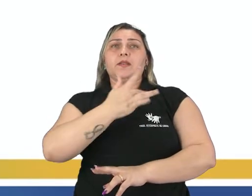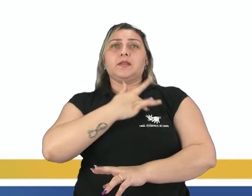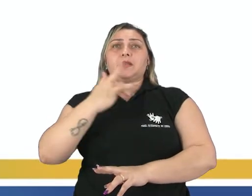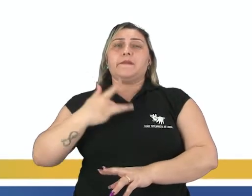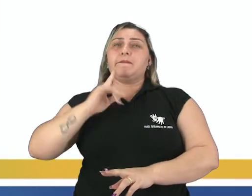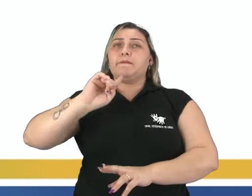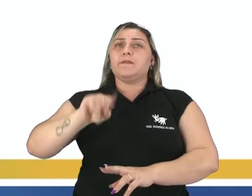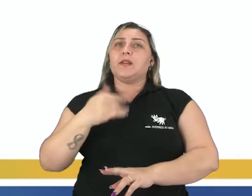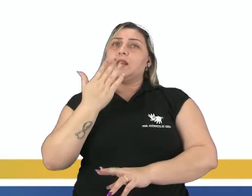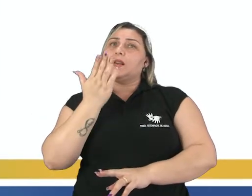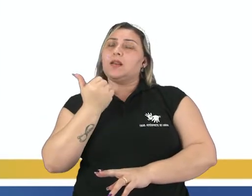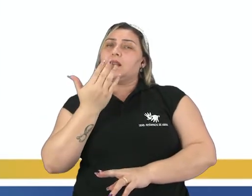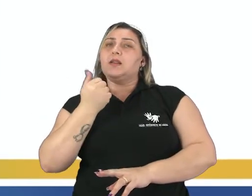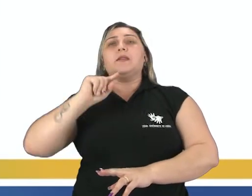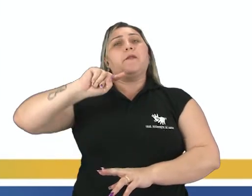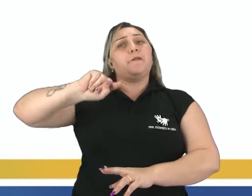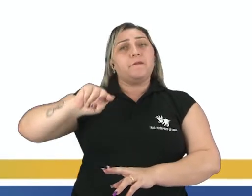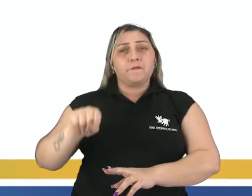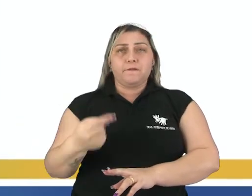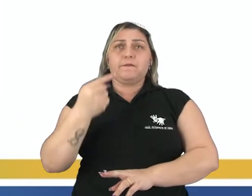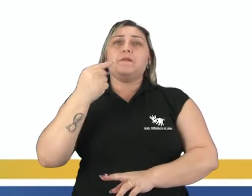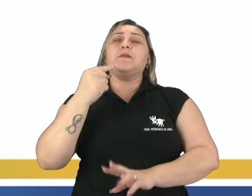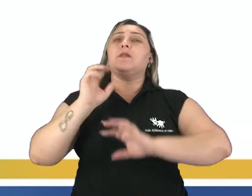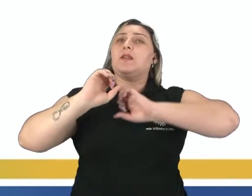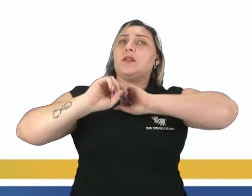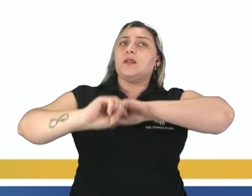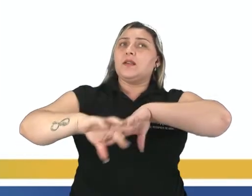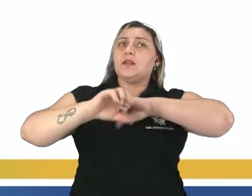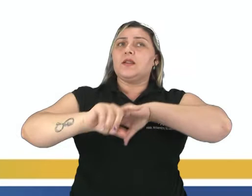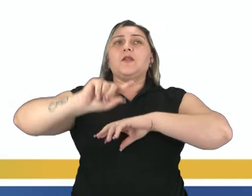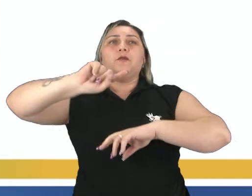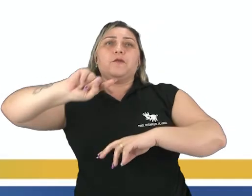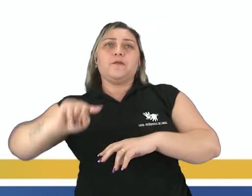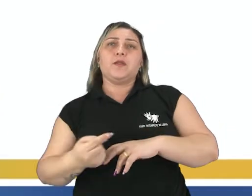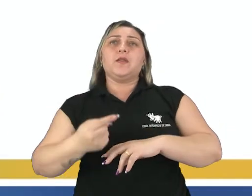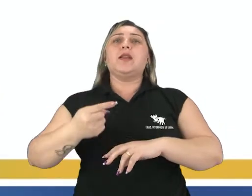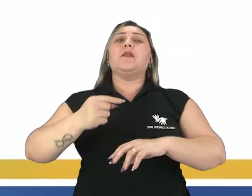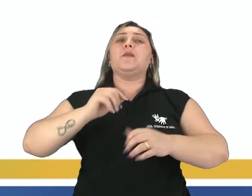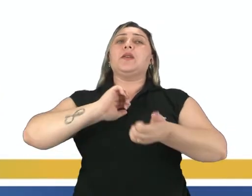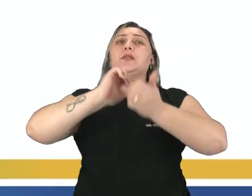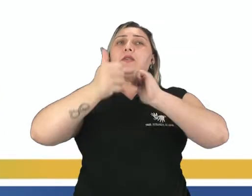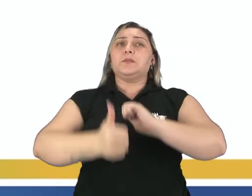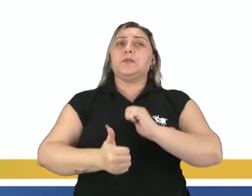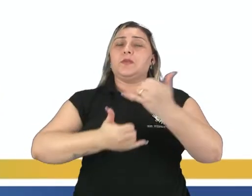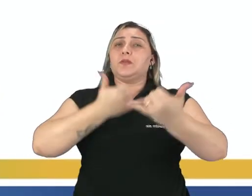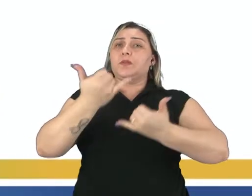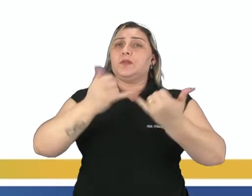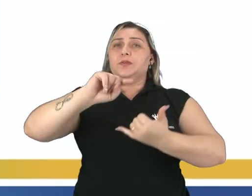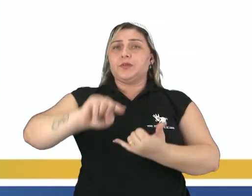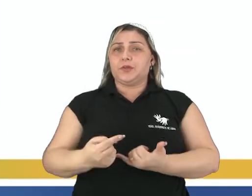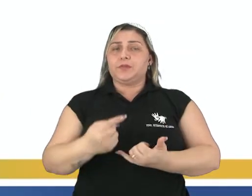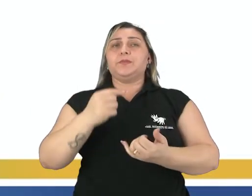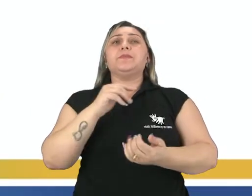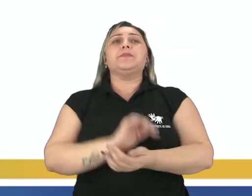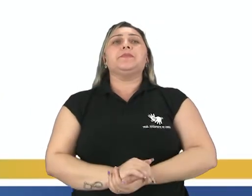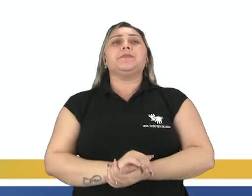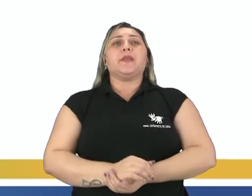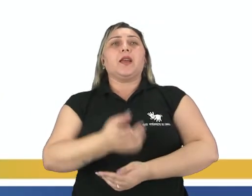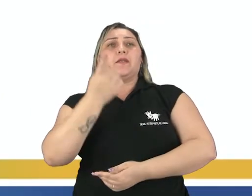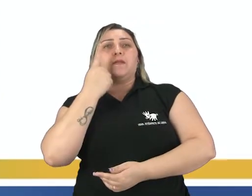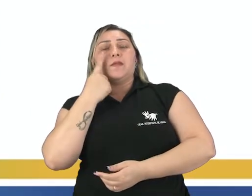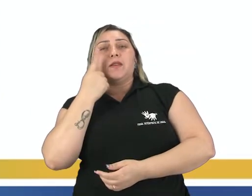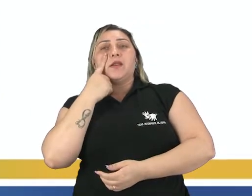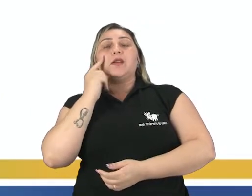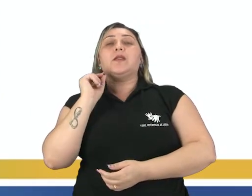à saúde, vírgula, à alimentação, vírgula, à educação, vírgula, ao esporte, vírgula, ao lazer.